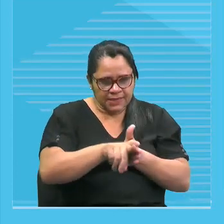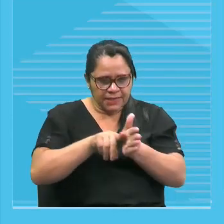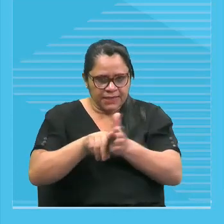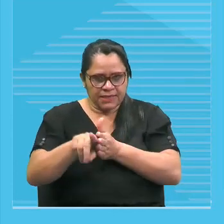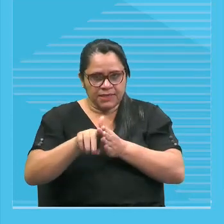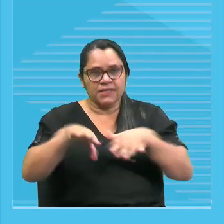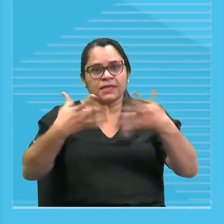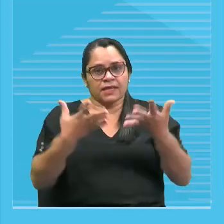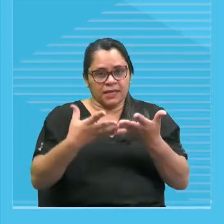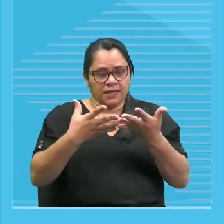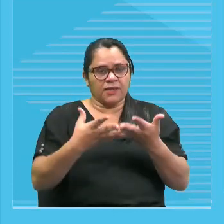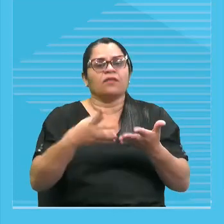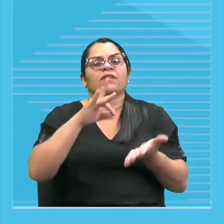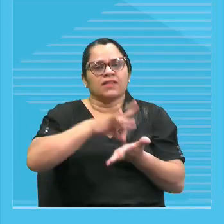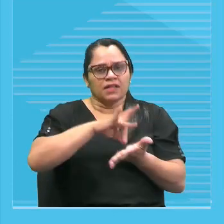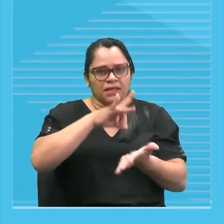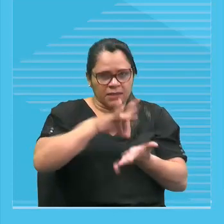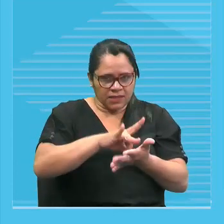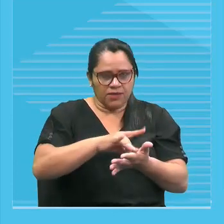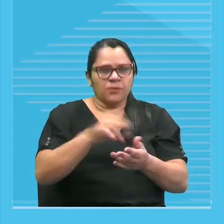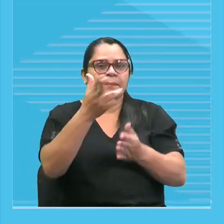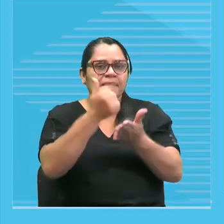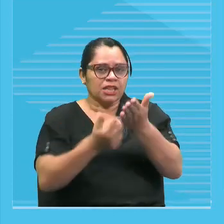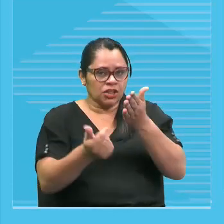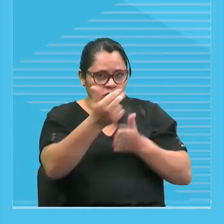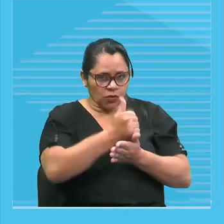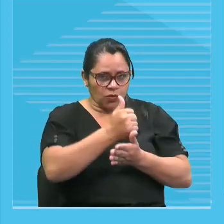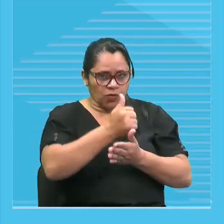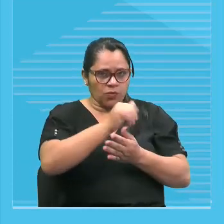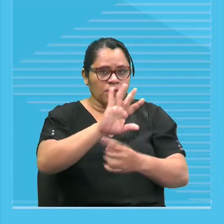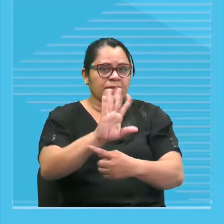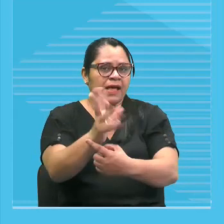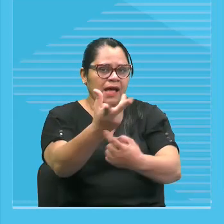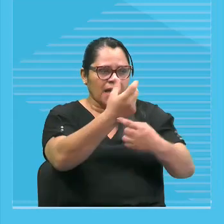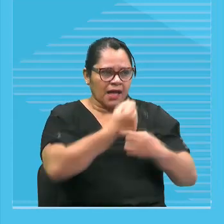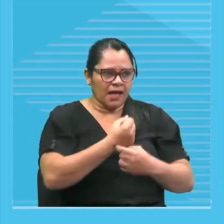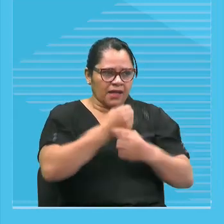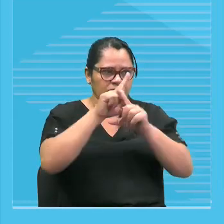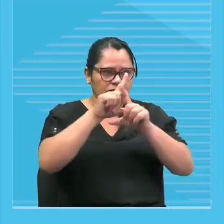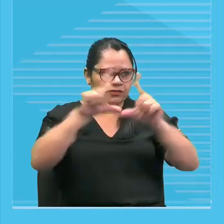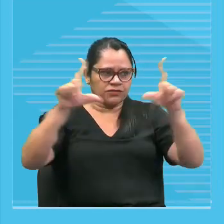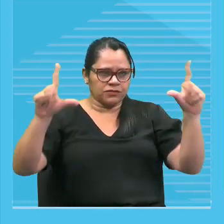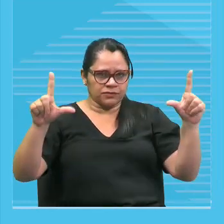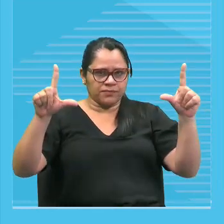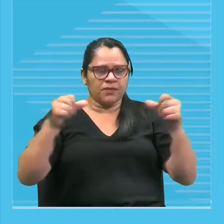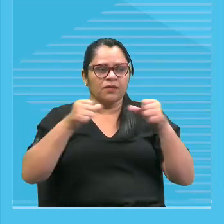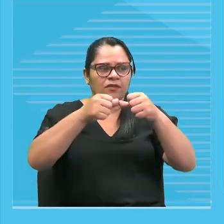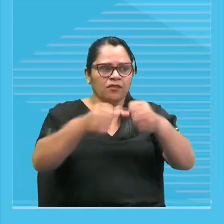o verdadeiro ao Toda obra foi a censo